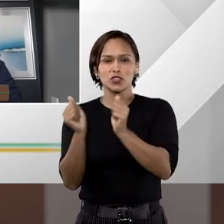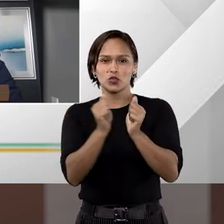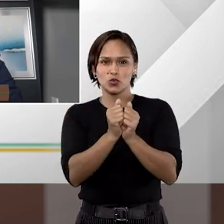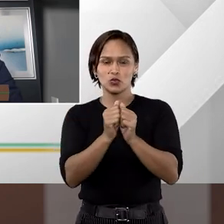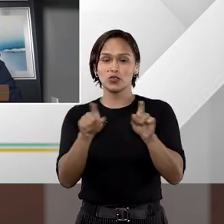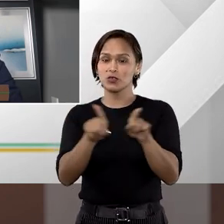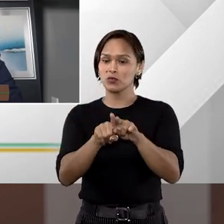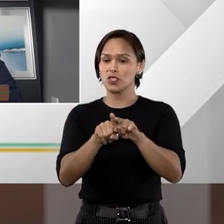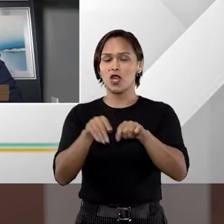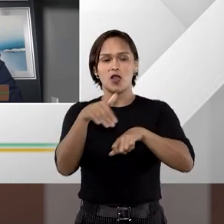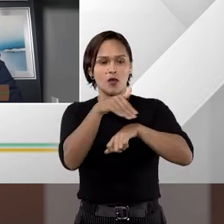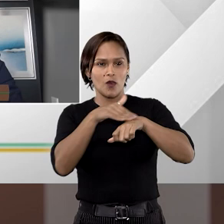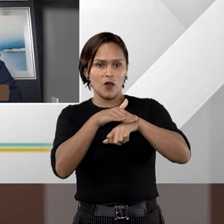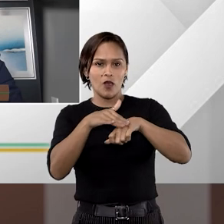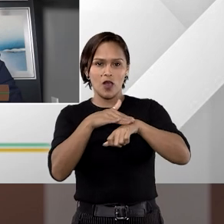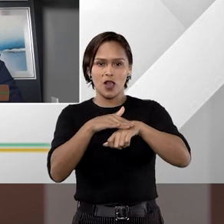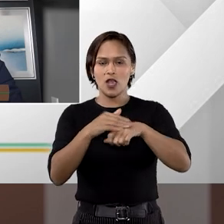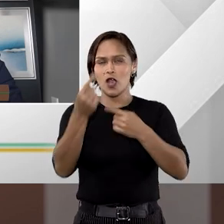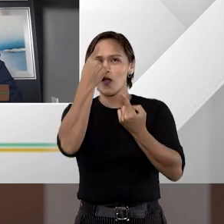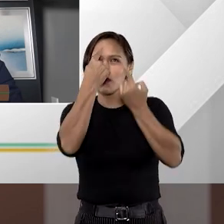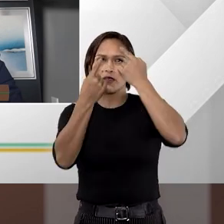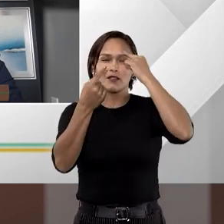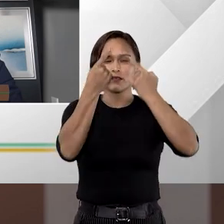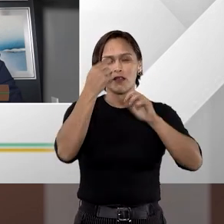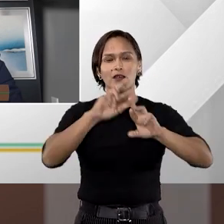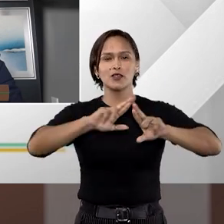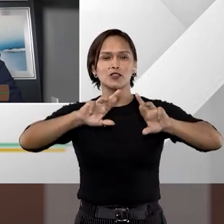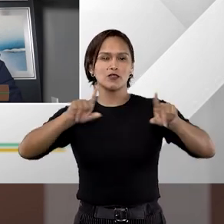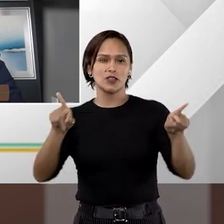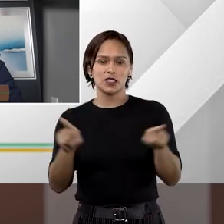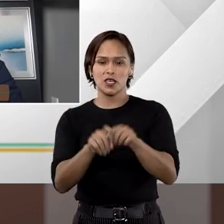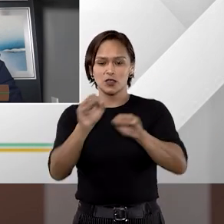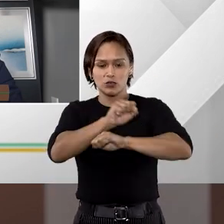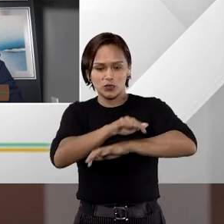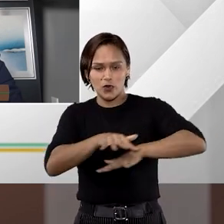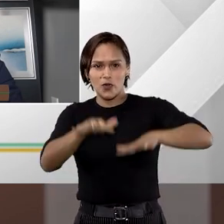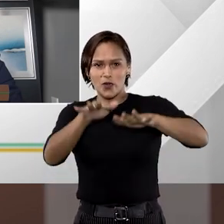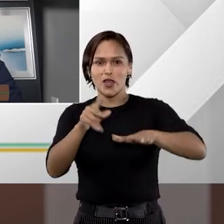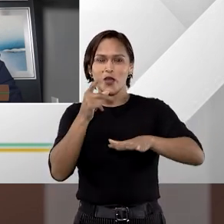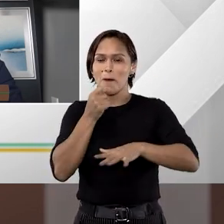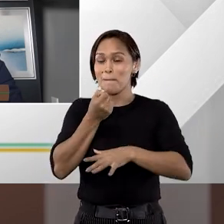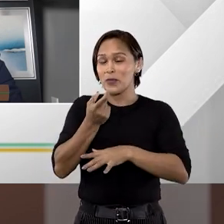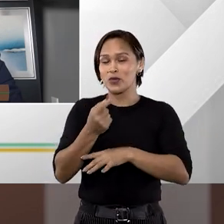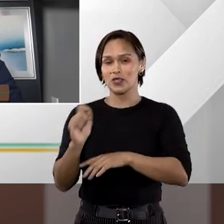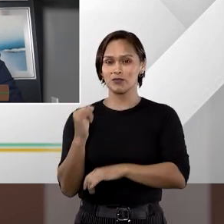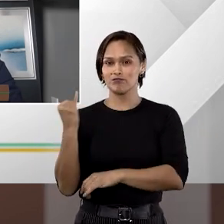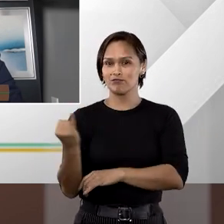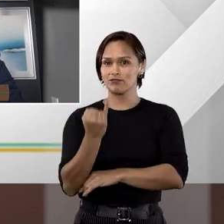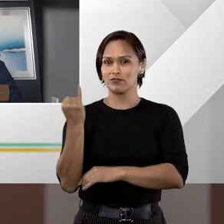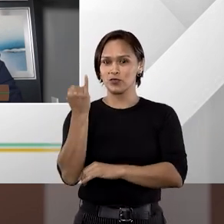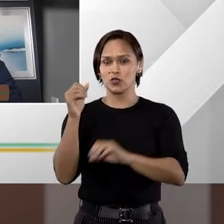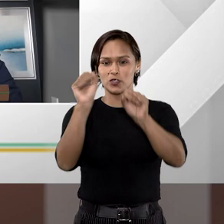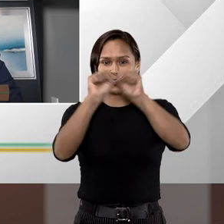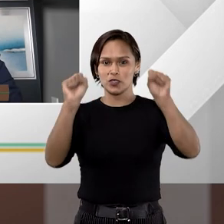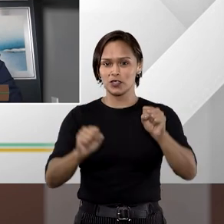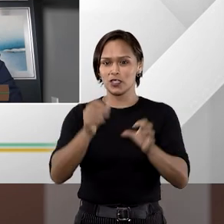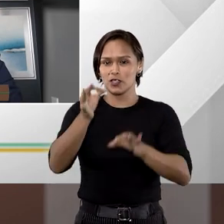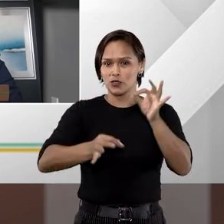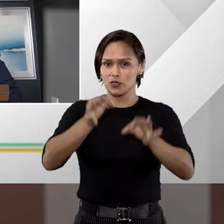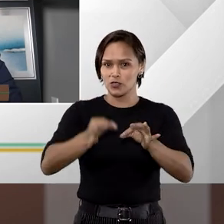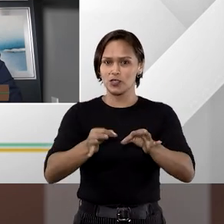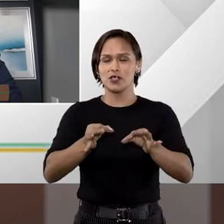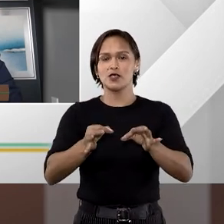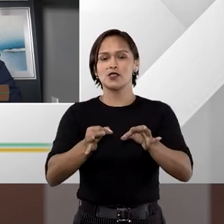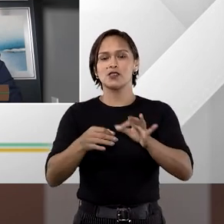junto né E pra gente poder aqui dividir algumas ideias e difundir um pouquinho a importância do sistema